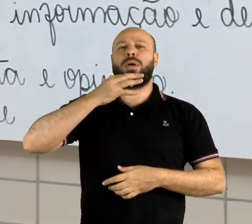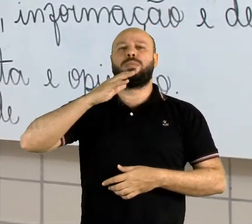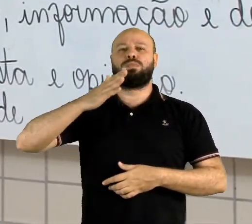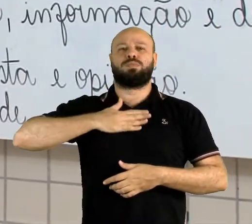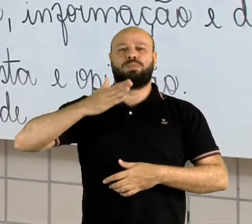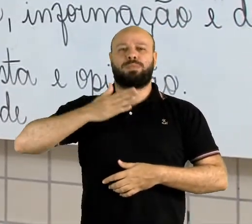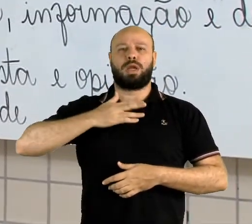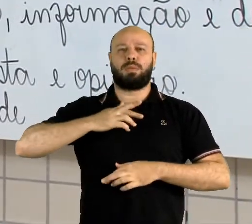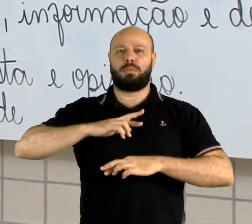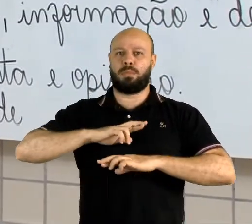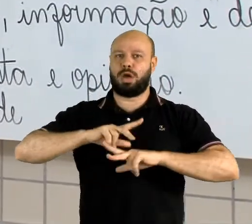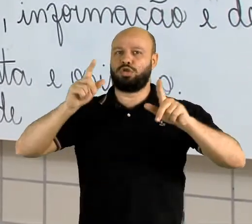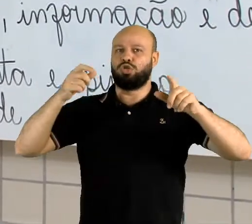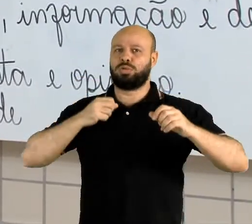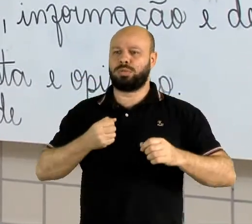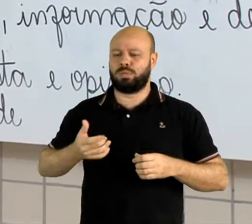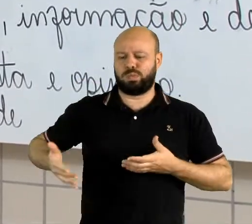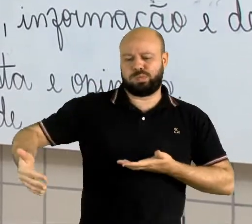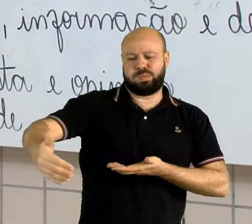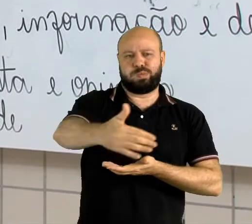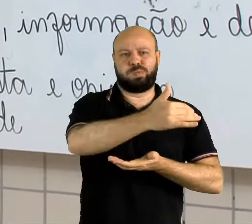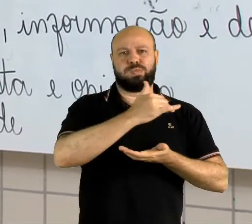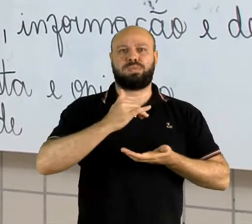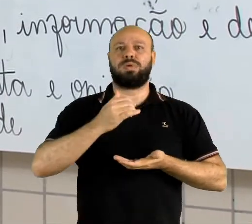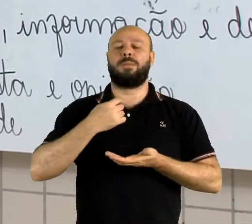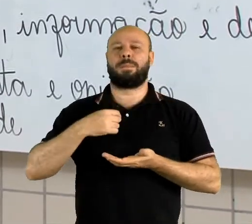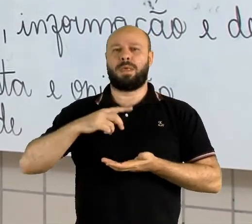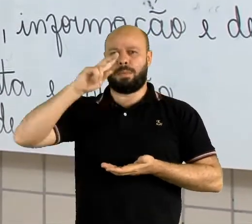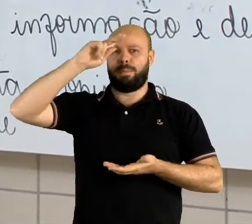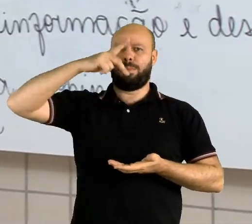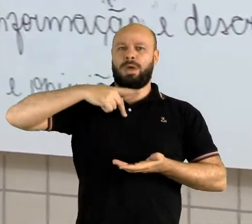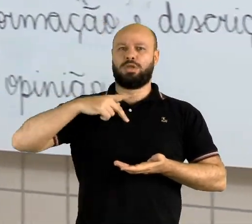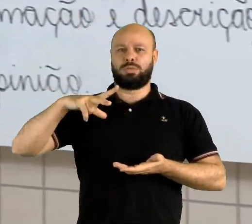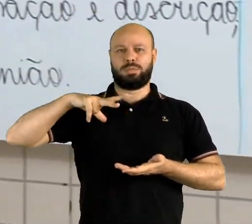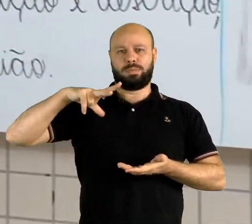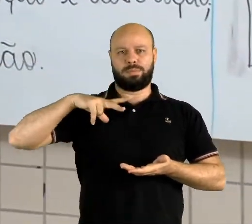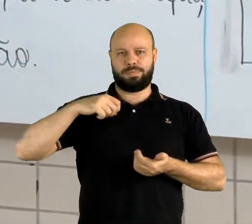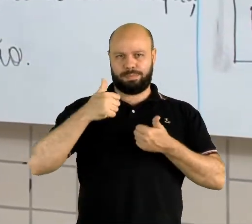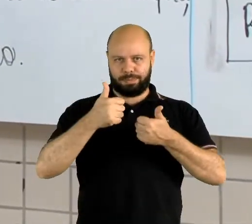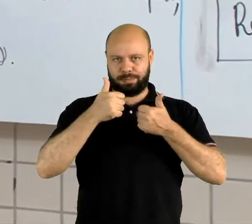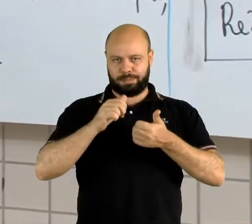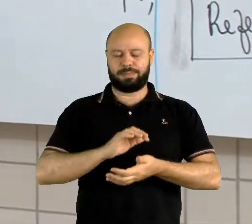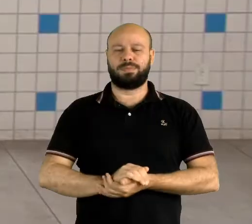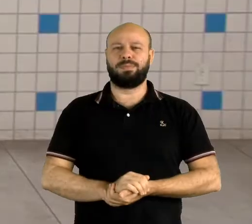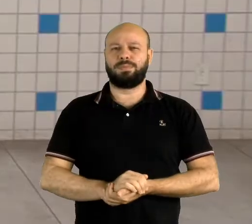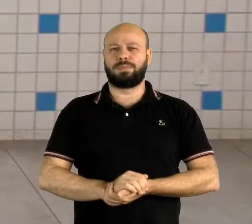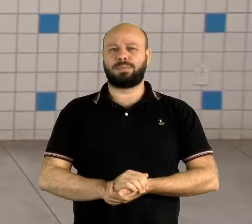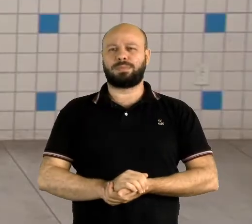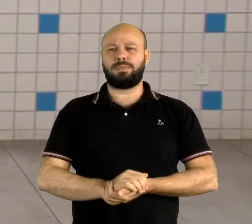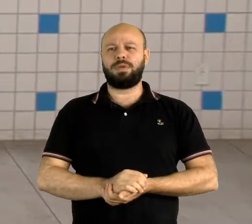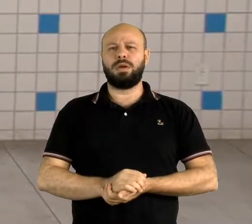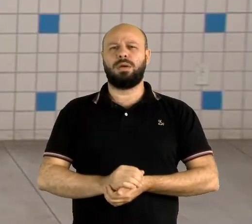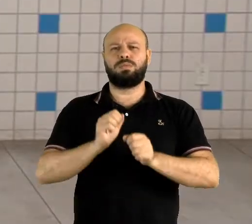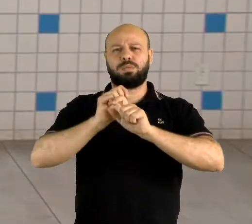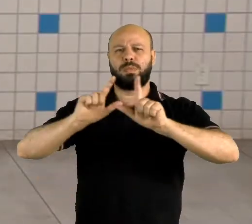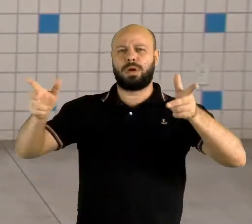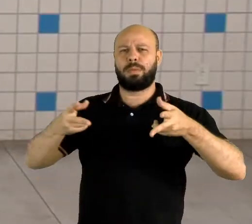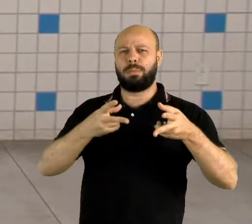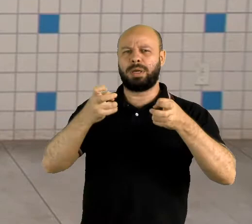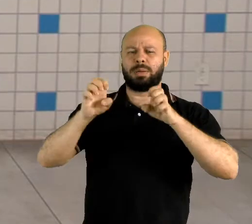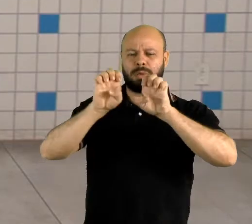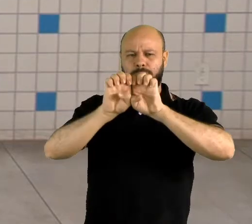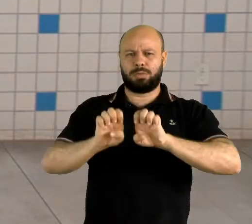na reportagem, que está sendo detalhado na reportagem. Tudo bem? Então, observem aí o slide, a estrutura